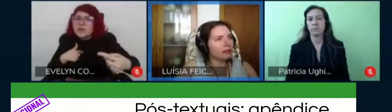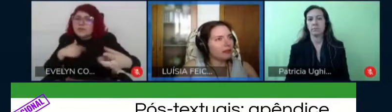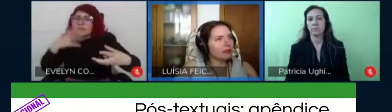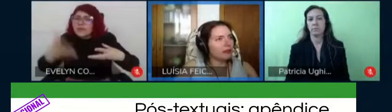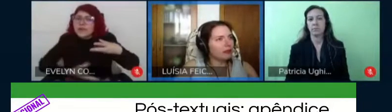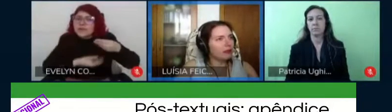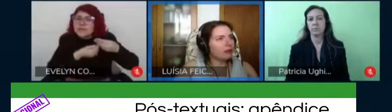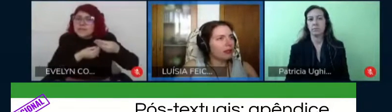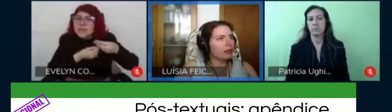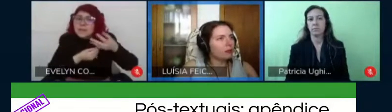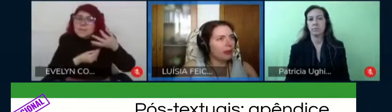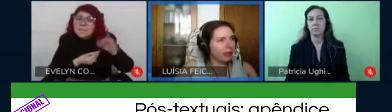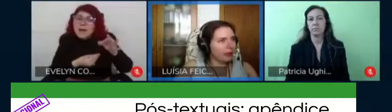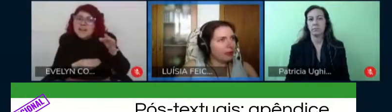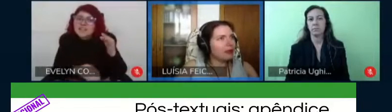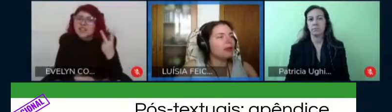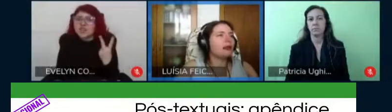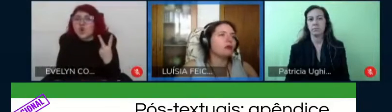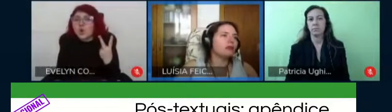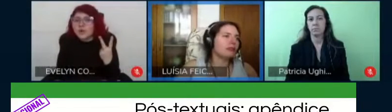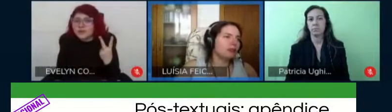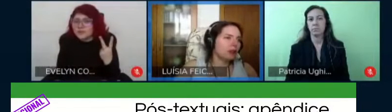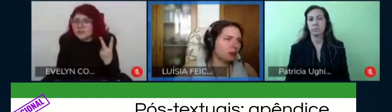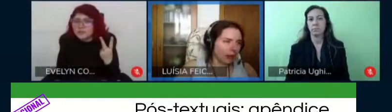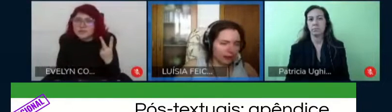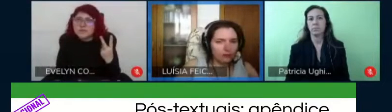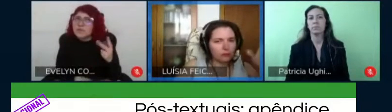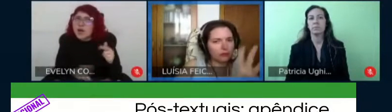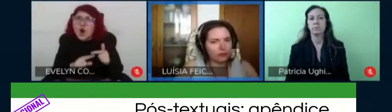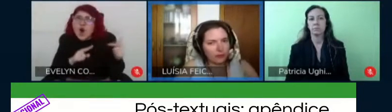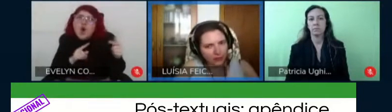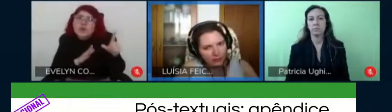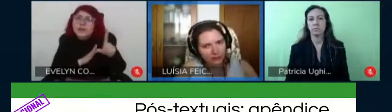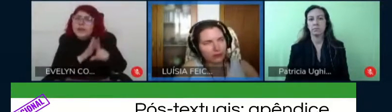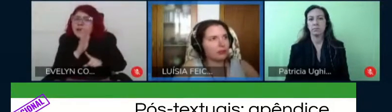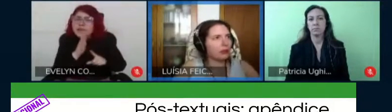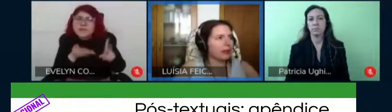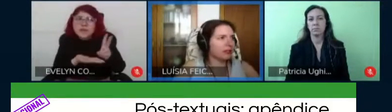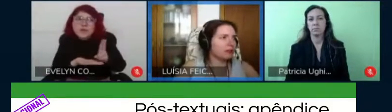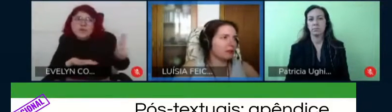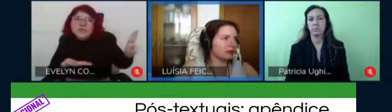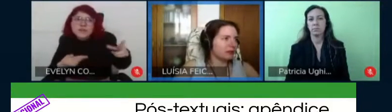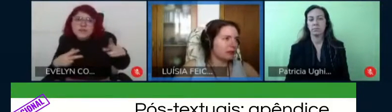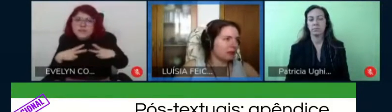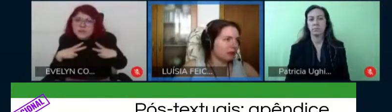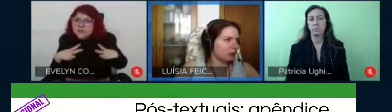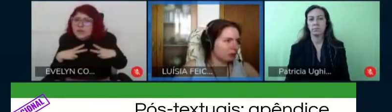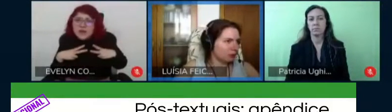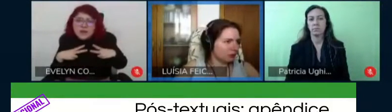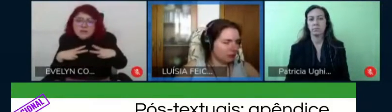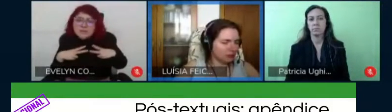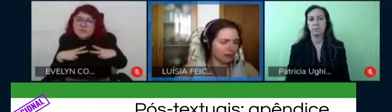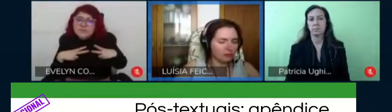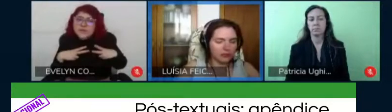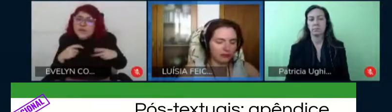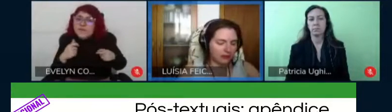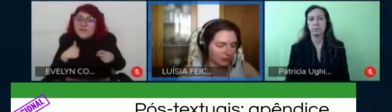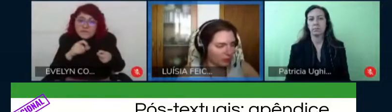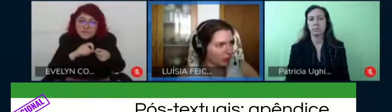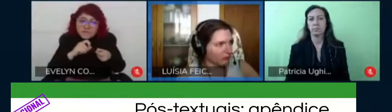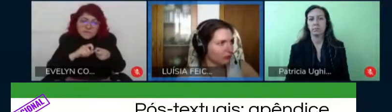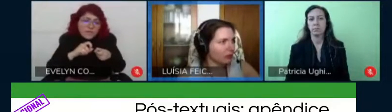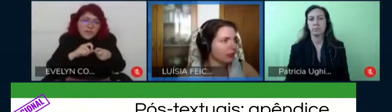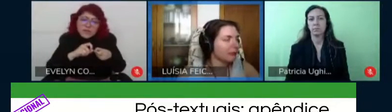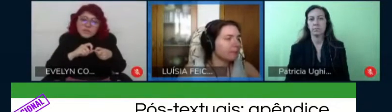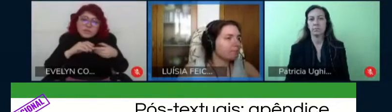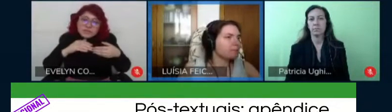esse apêndice aqui vai virar o B e a outra vai virar o A. Eu vou mostrar melhor assim na prática para vocês entenderem o que eu estou falando, porque às vezes